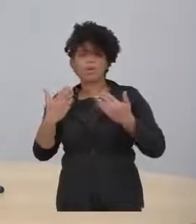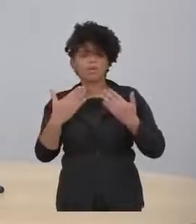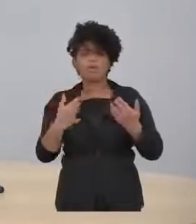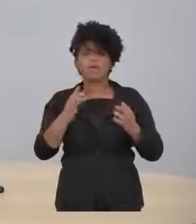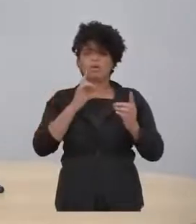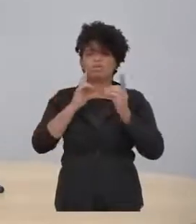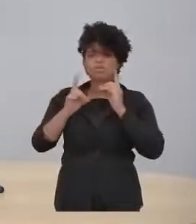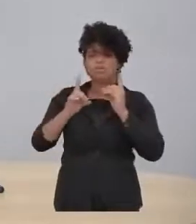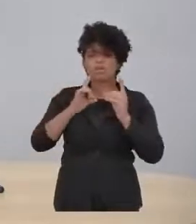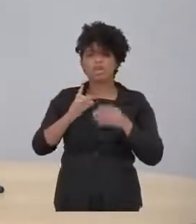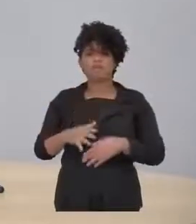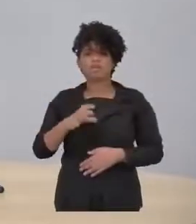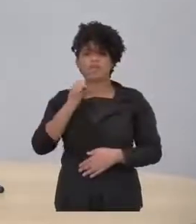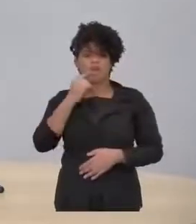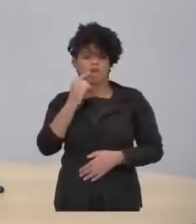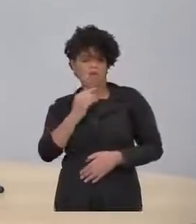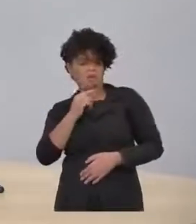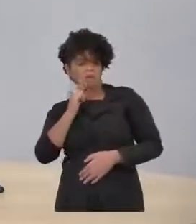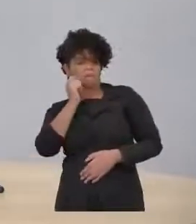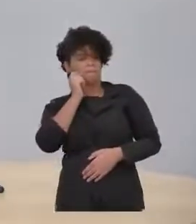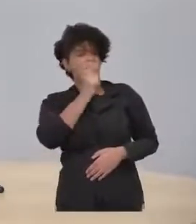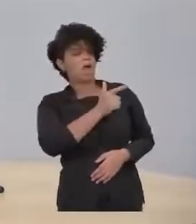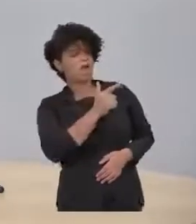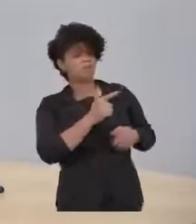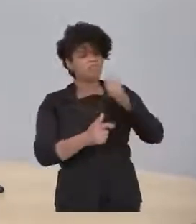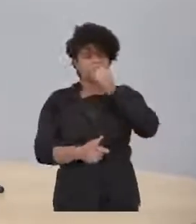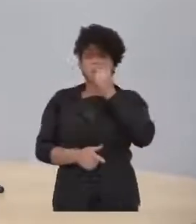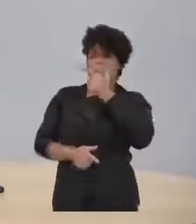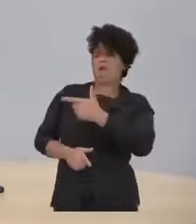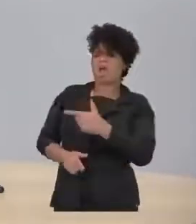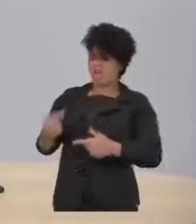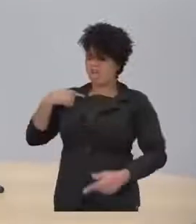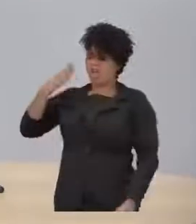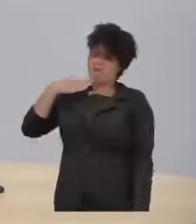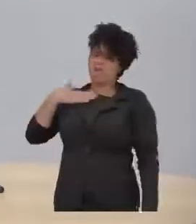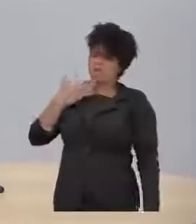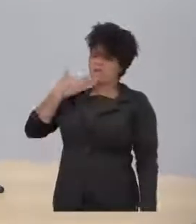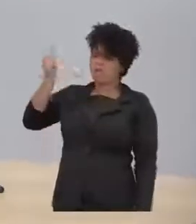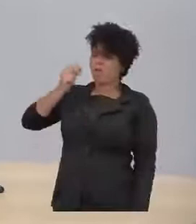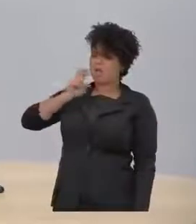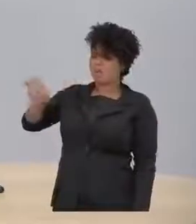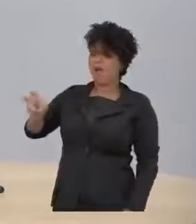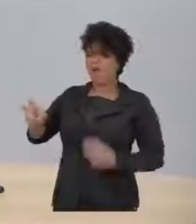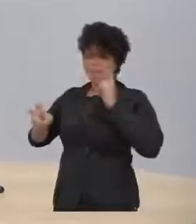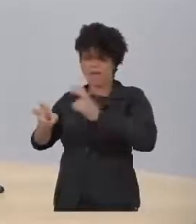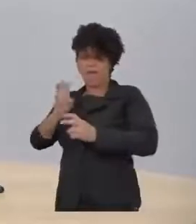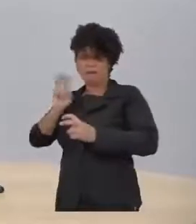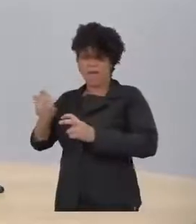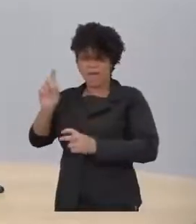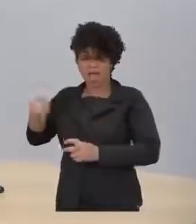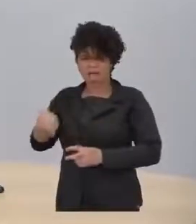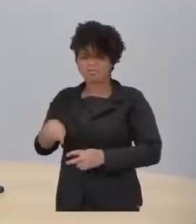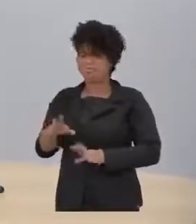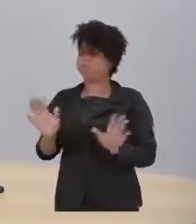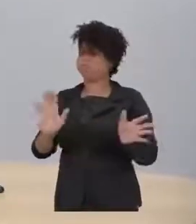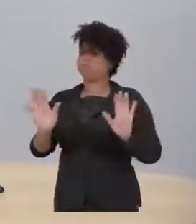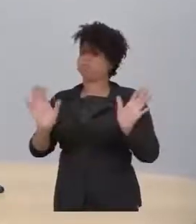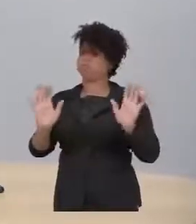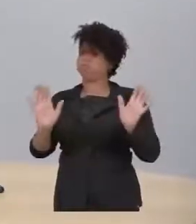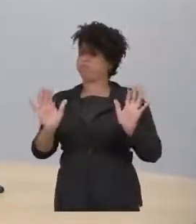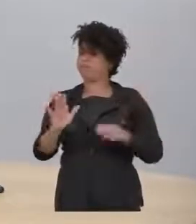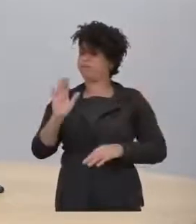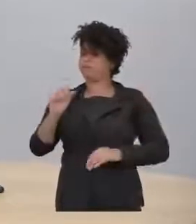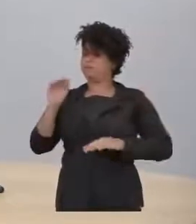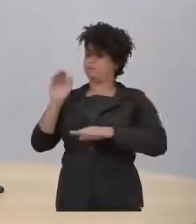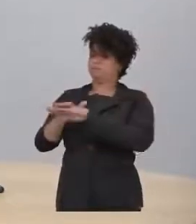e não de quem fala mais alto, de quem grita, de quem põe, né, de maneira ali incisiva e muitas vezes